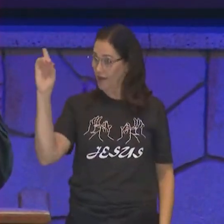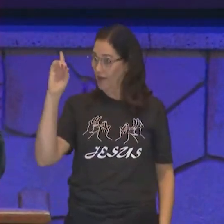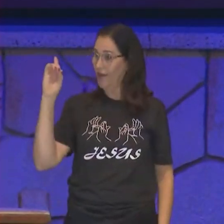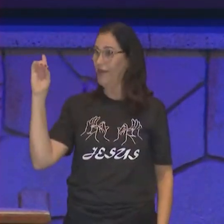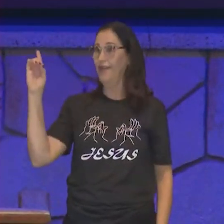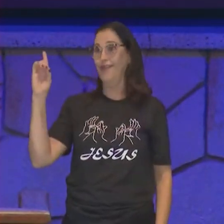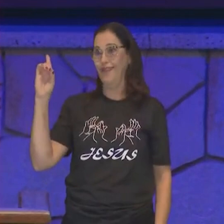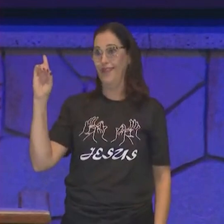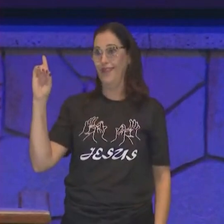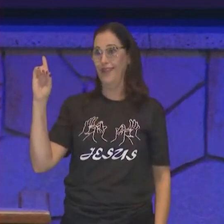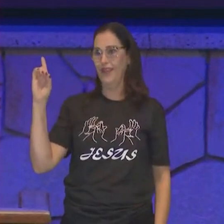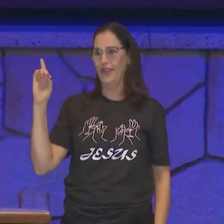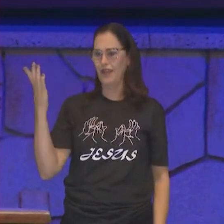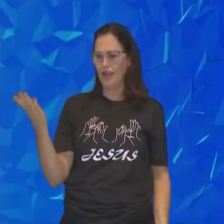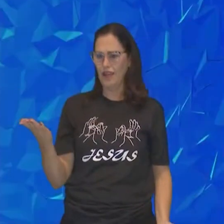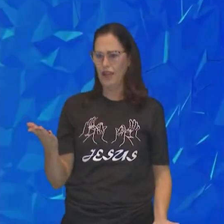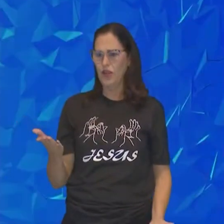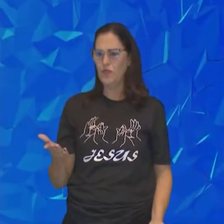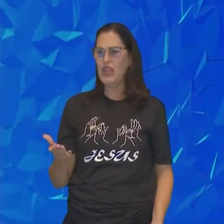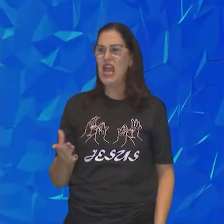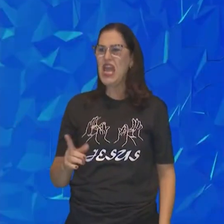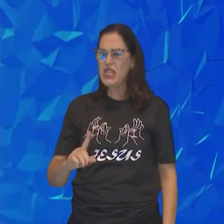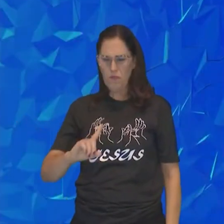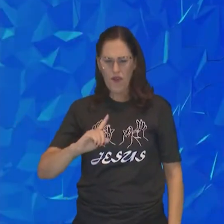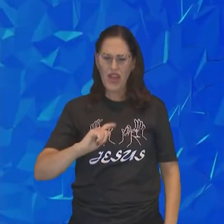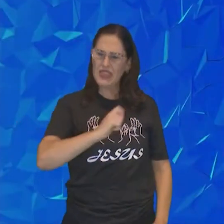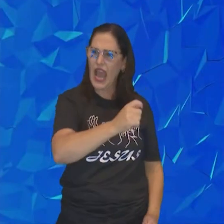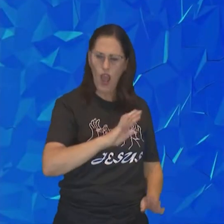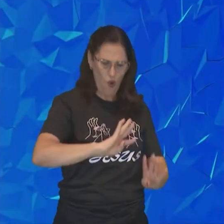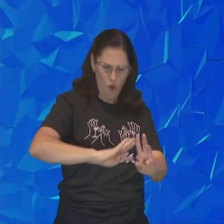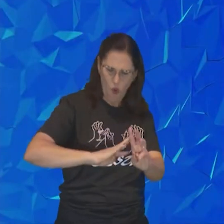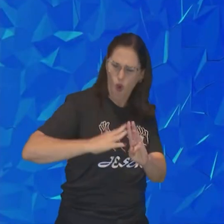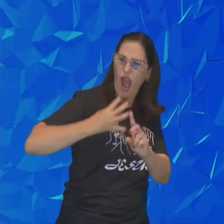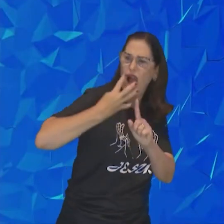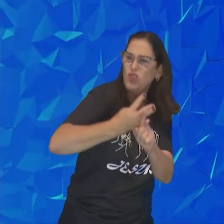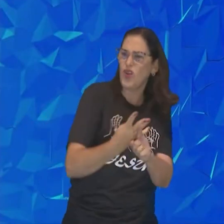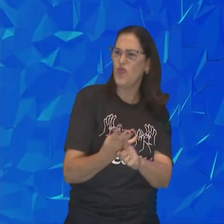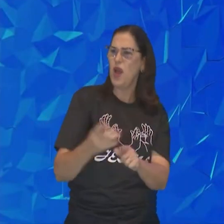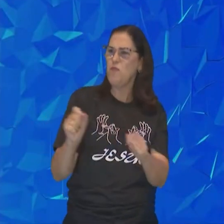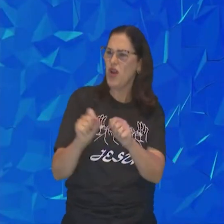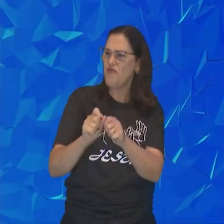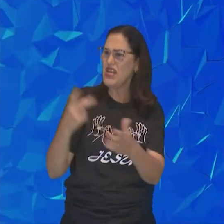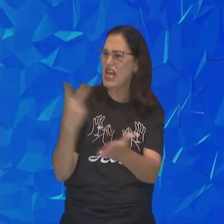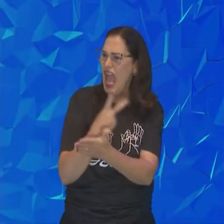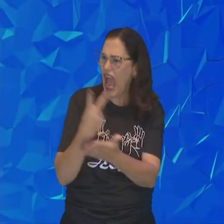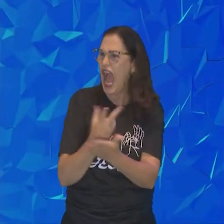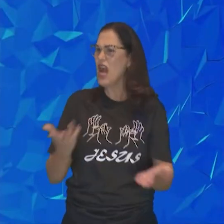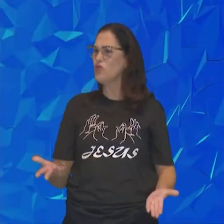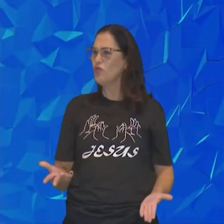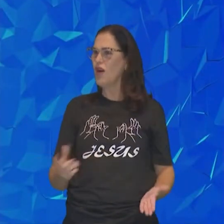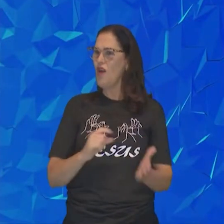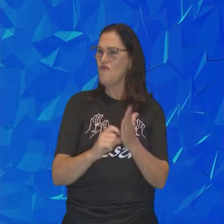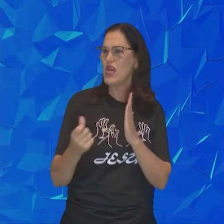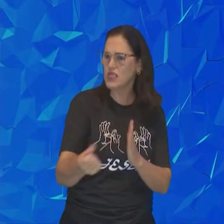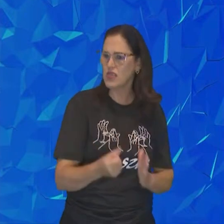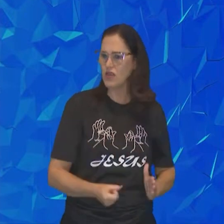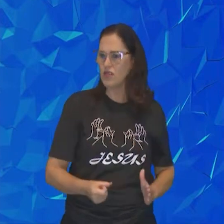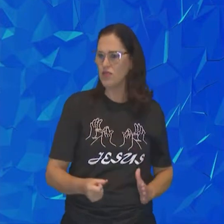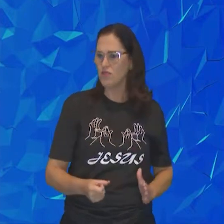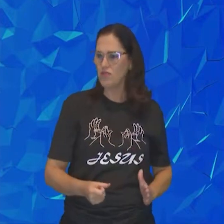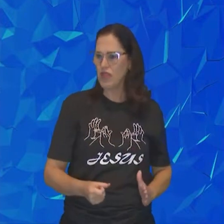E pela cordeirinha ainda vai restituir 4 vezes, porque fez tal coisa, verso 6, e porque não